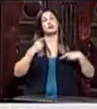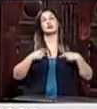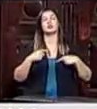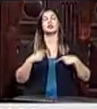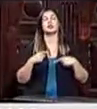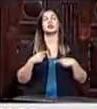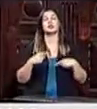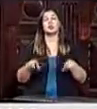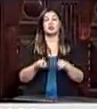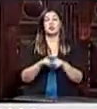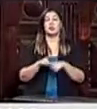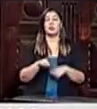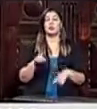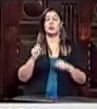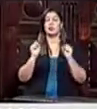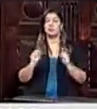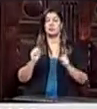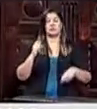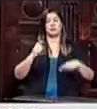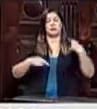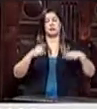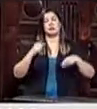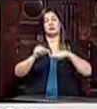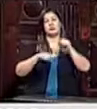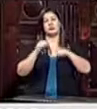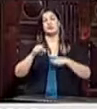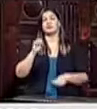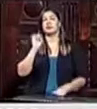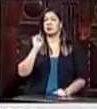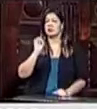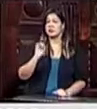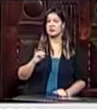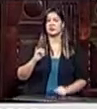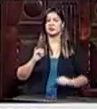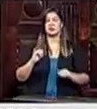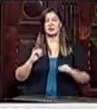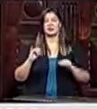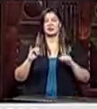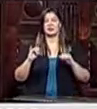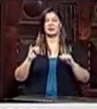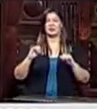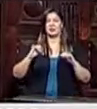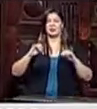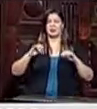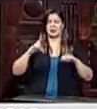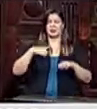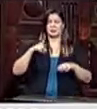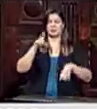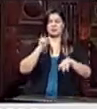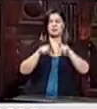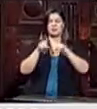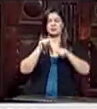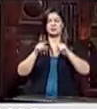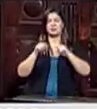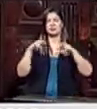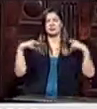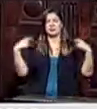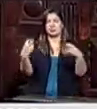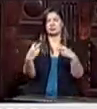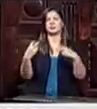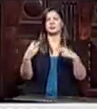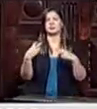legitimidade para fazer a reforma política uma Assembleia eleita, convocada com essa